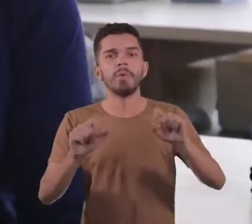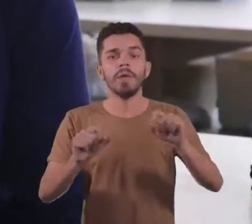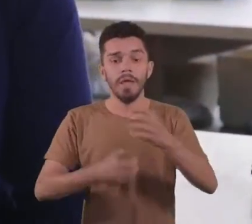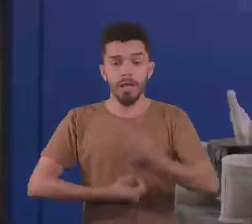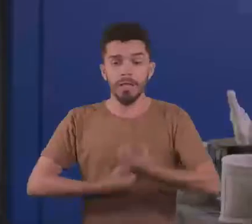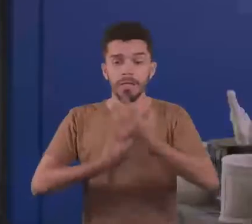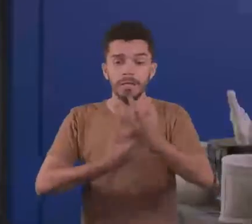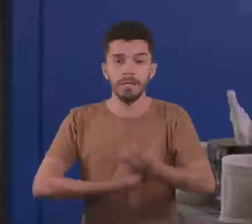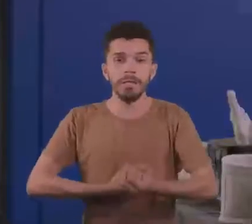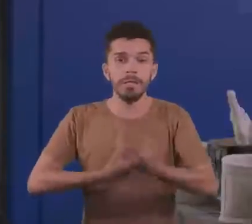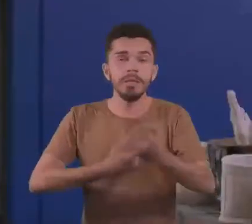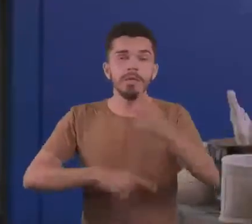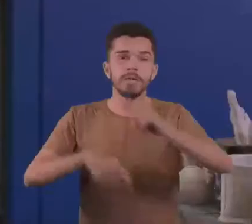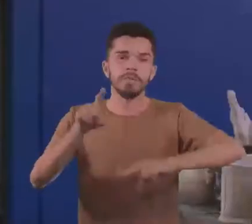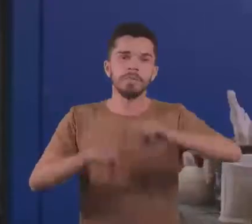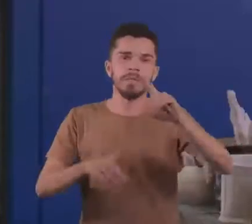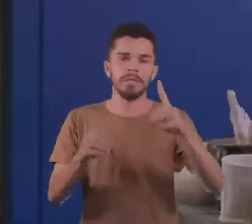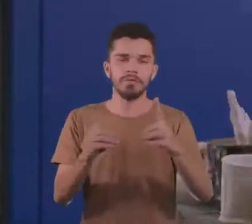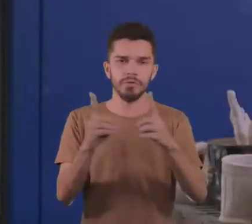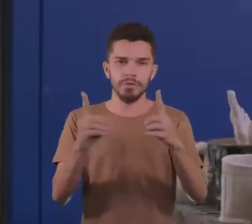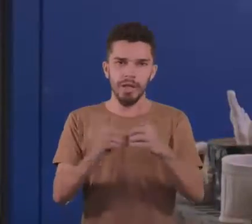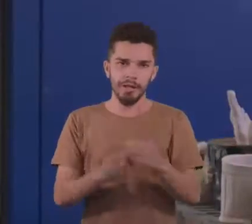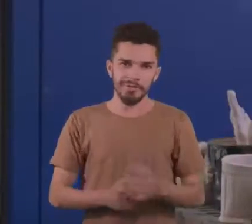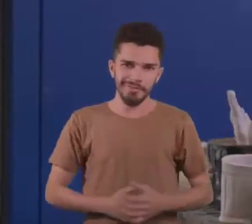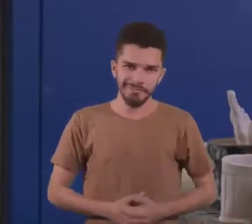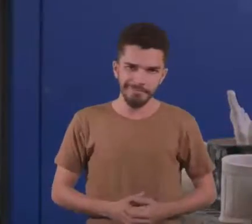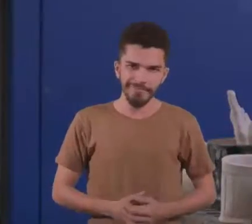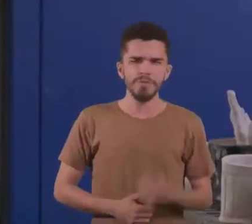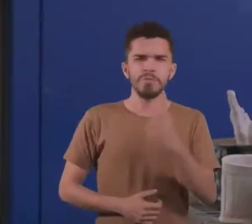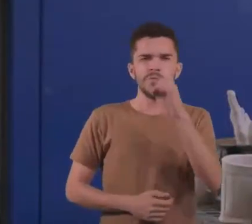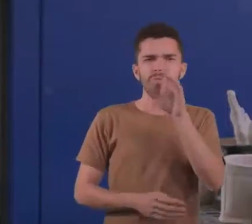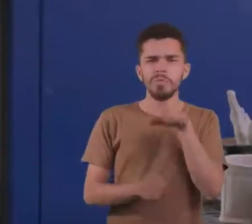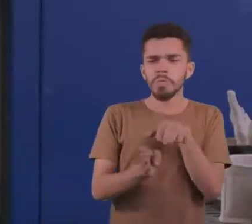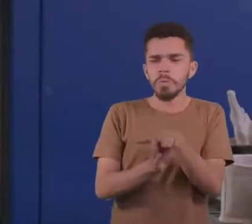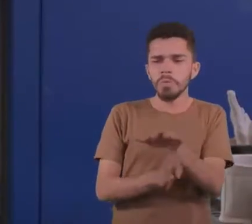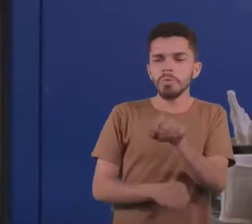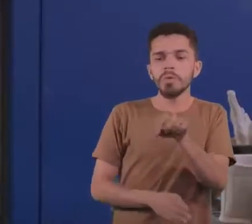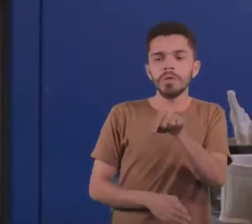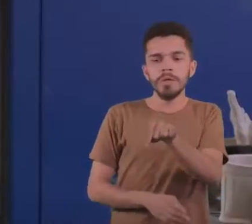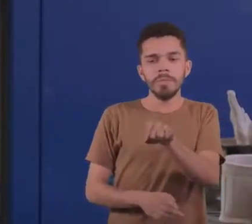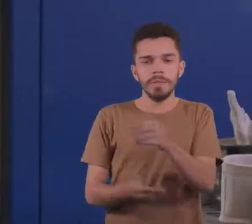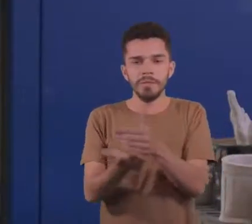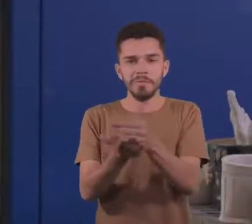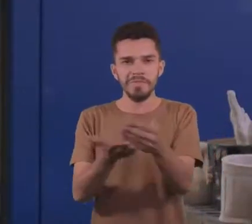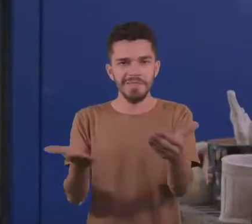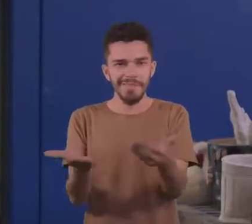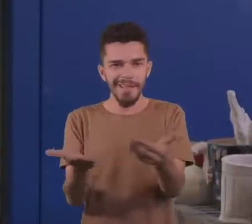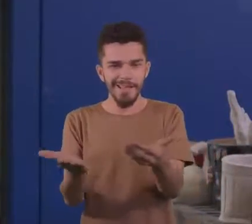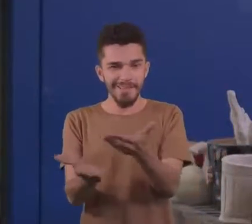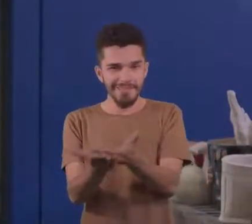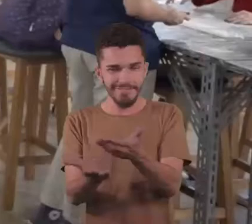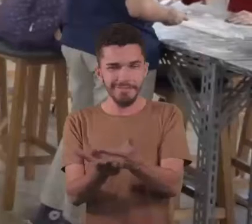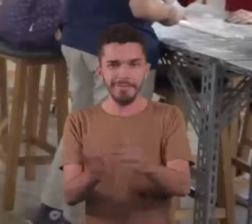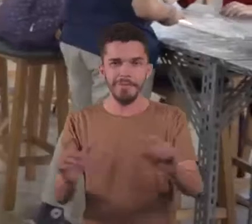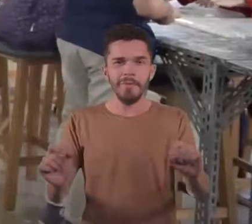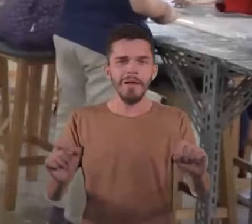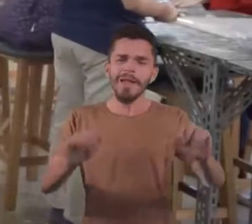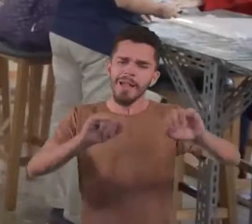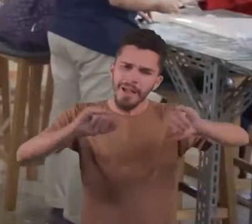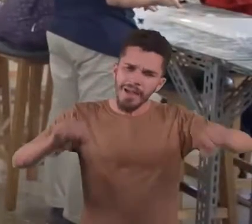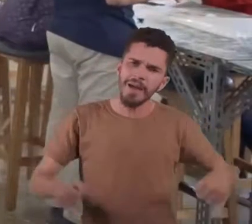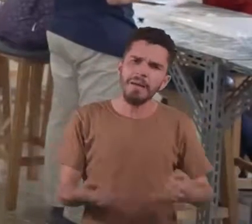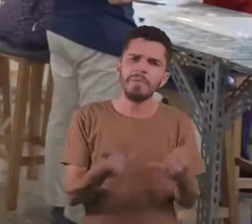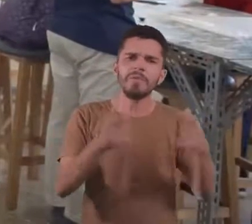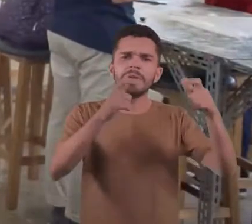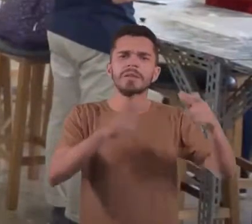material didático. Uma dica ou um conselho que eu daria para os alunos novos que estão começando agora seria de aproveitar bem a parte